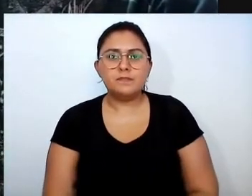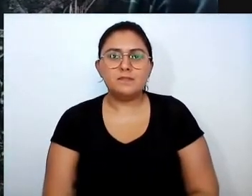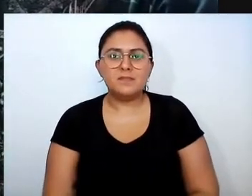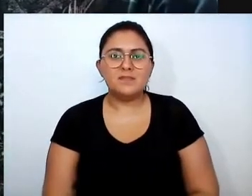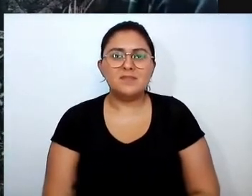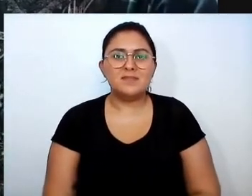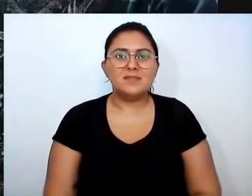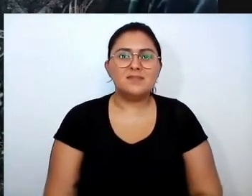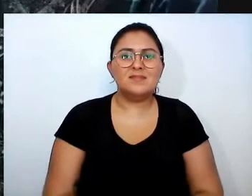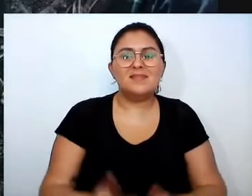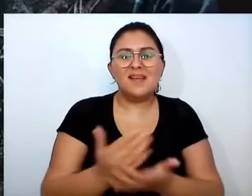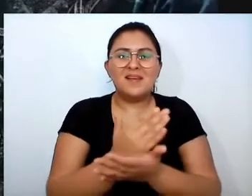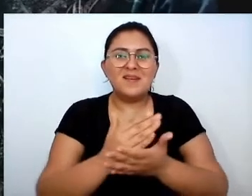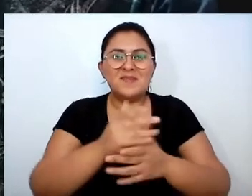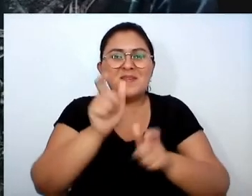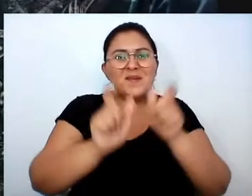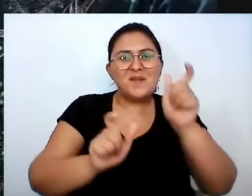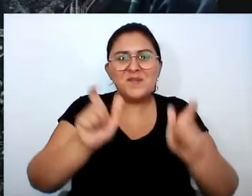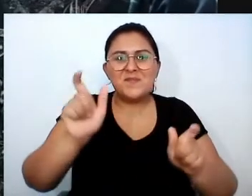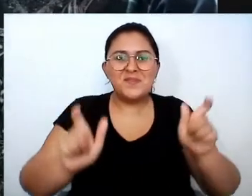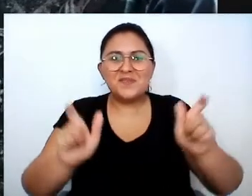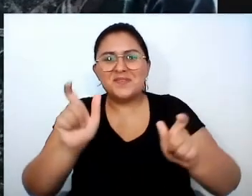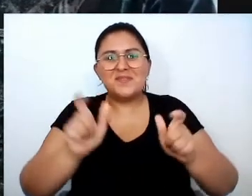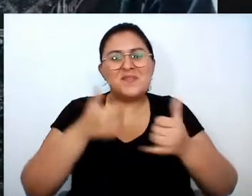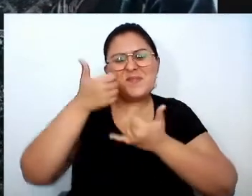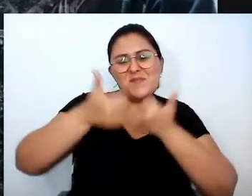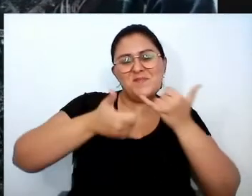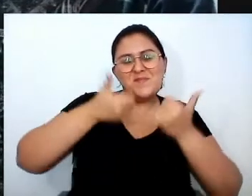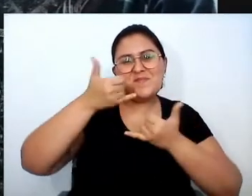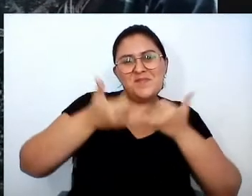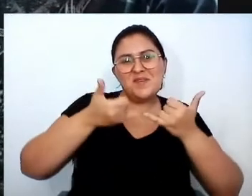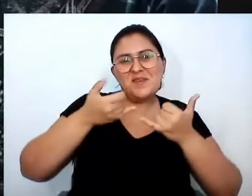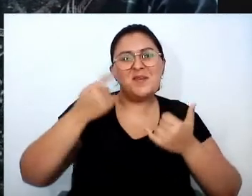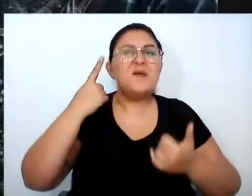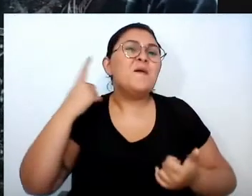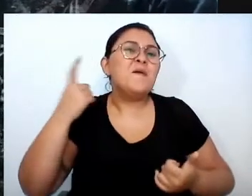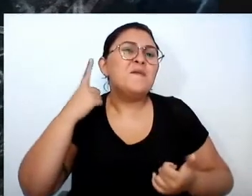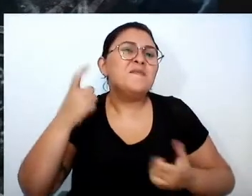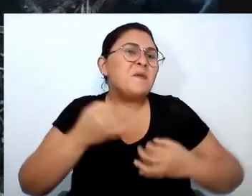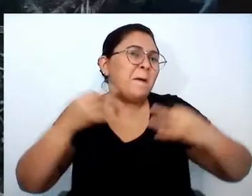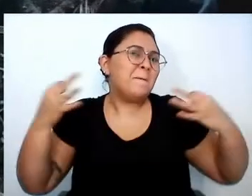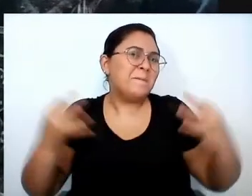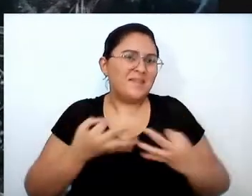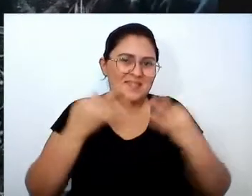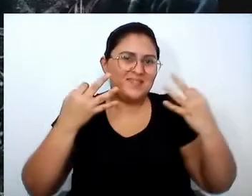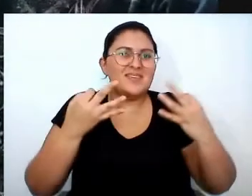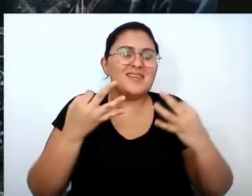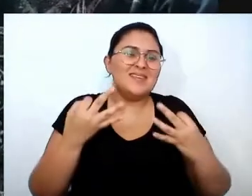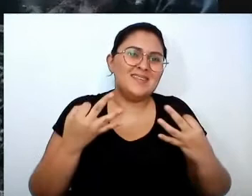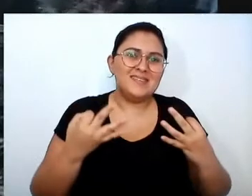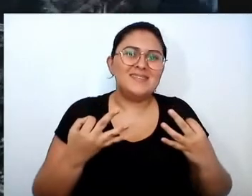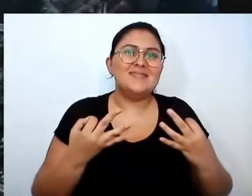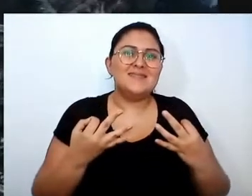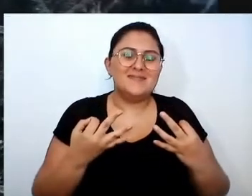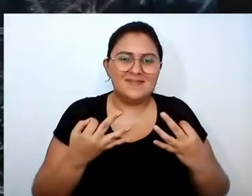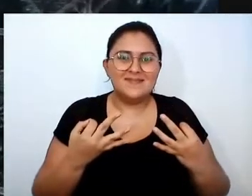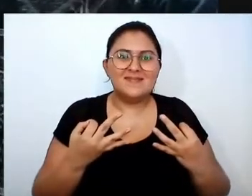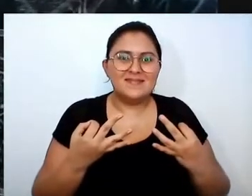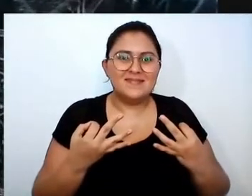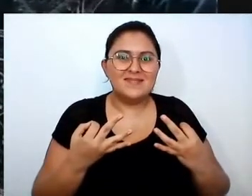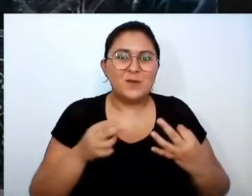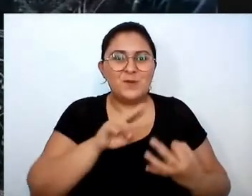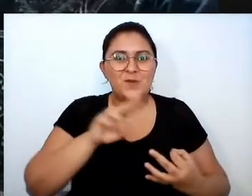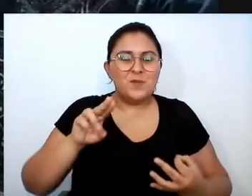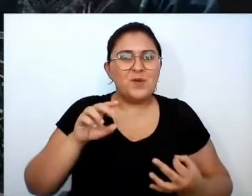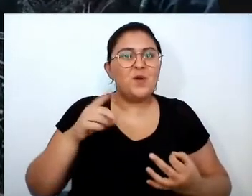me brinca muito comigo, né, dizendo que eu tenho ouvido absoluto, né? E eu não sabia o que era isso, depois eu descobri,